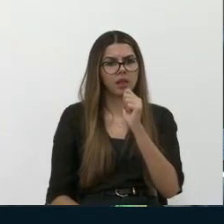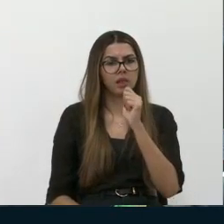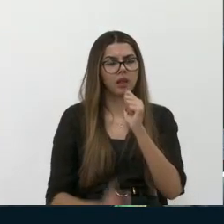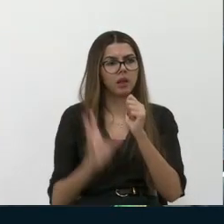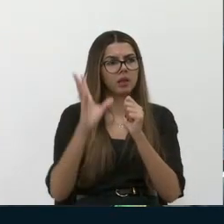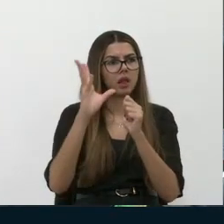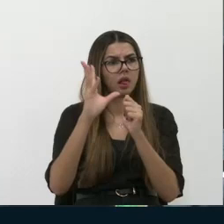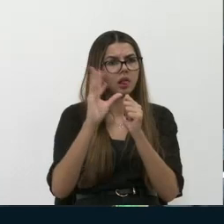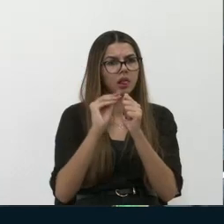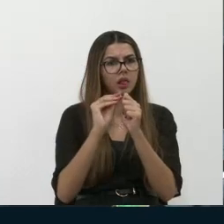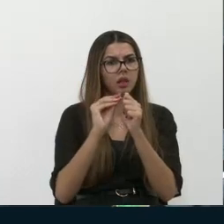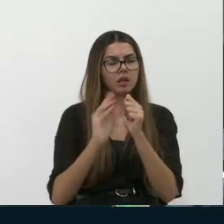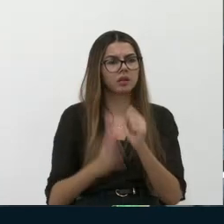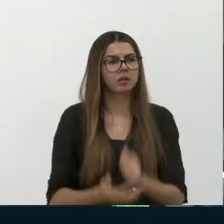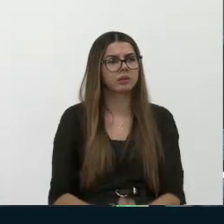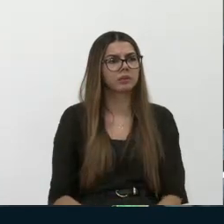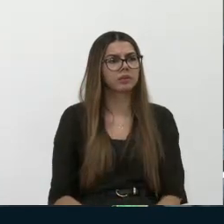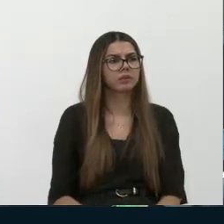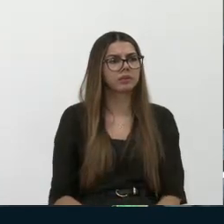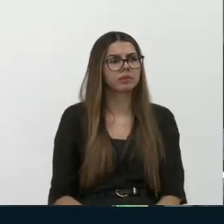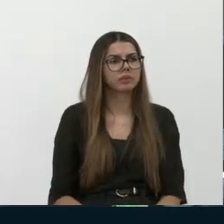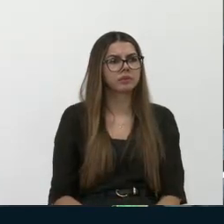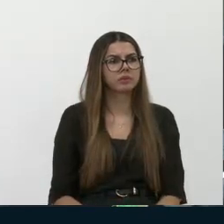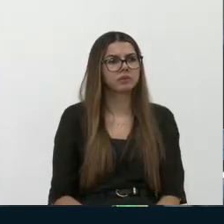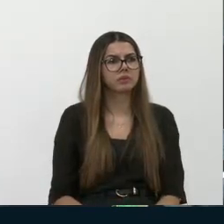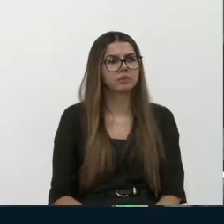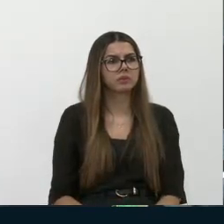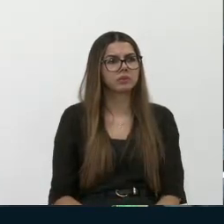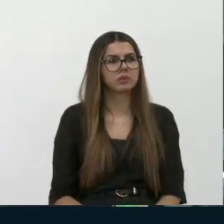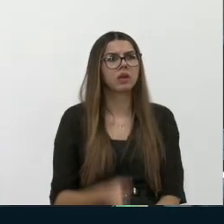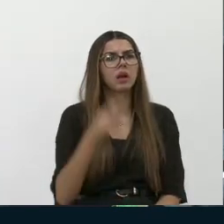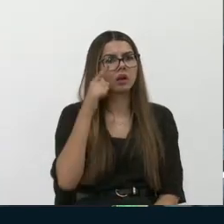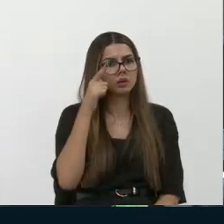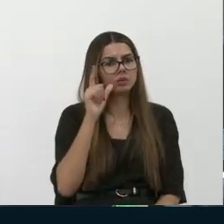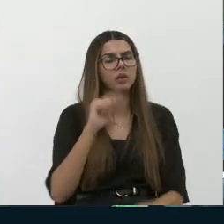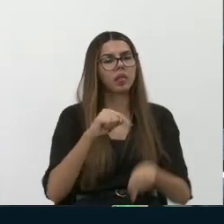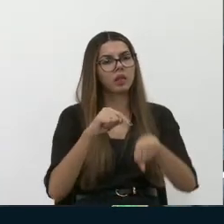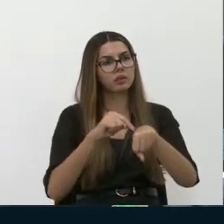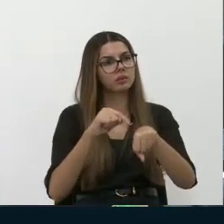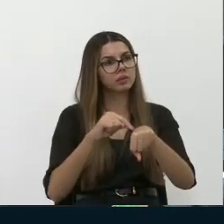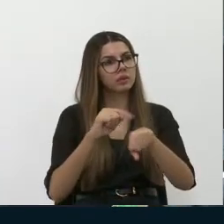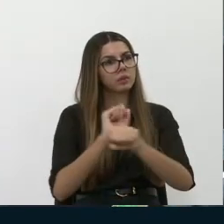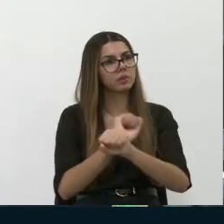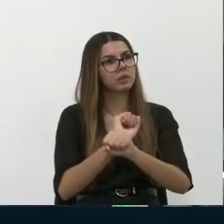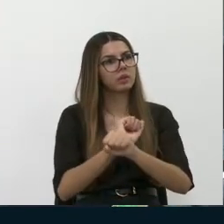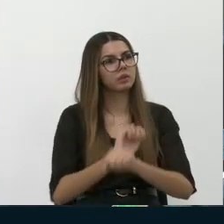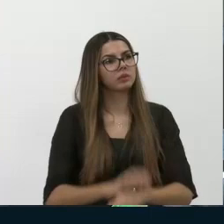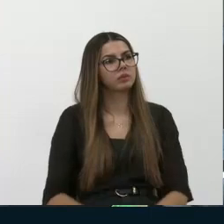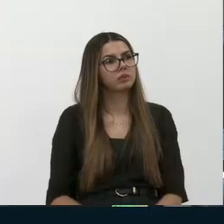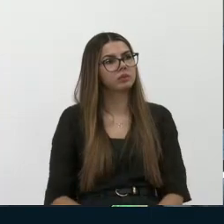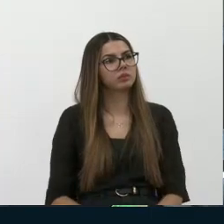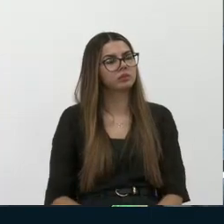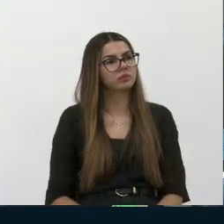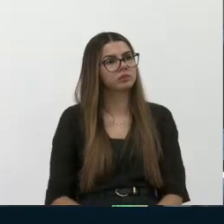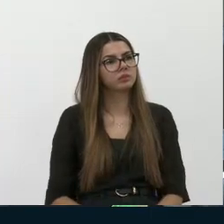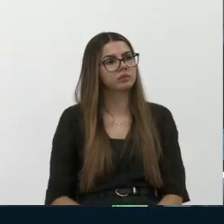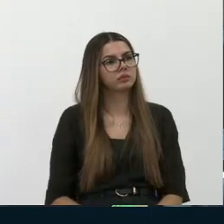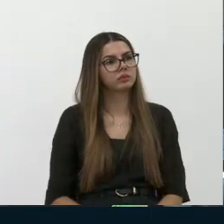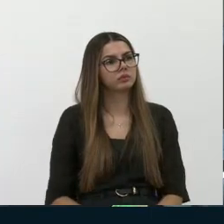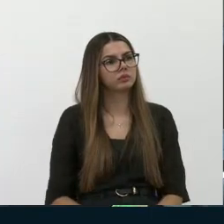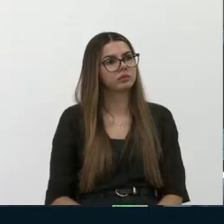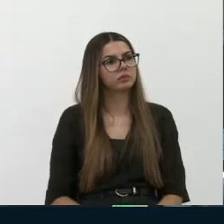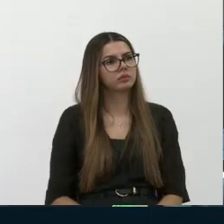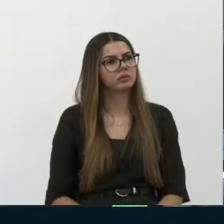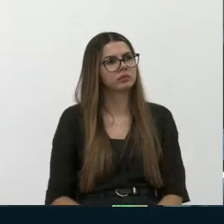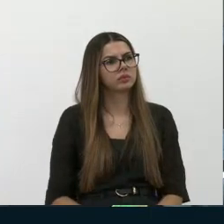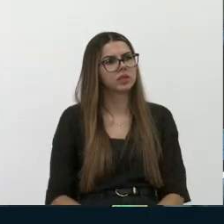sequência. Desliga. Está garantido o tempo de Vossa Excelência. É, mas o tempo está contando. Ah, agora, mas é